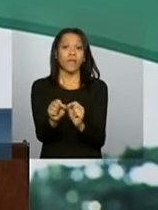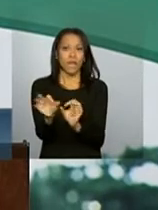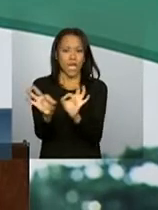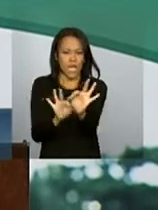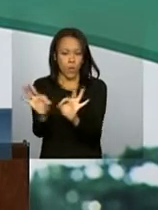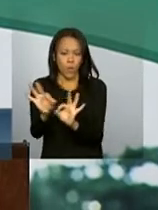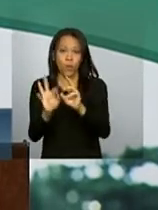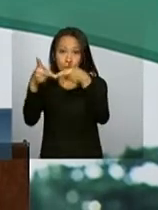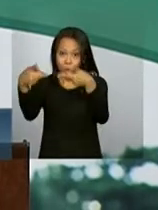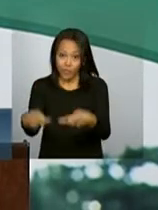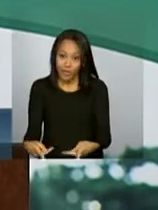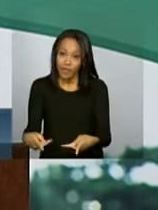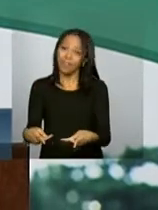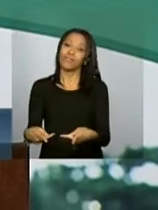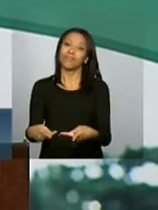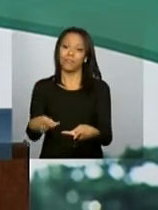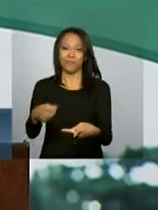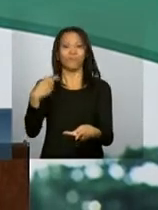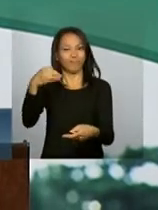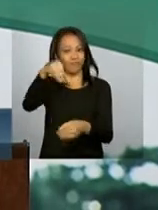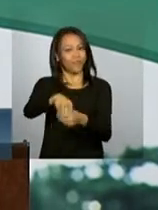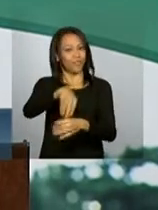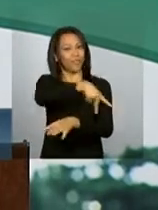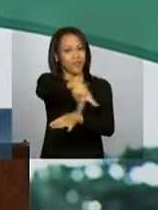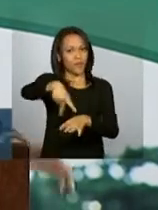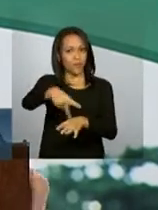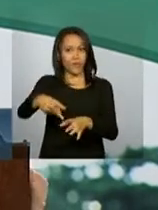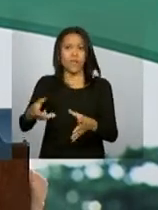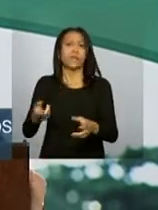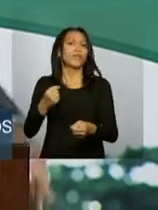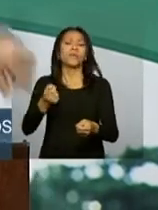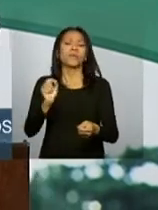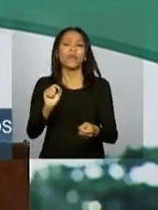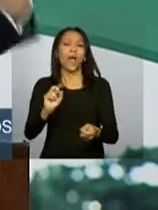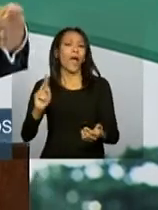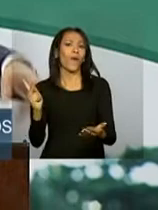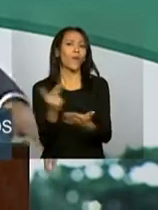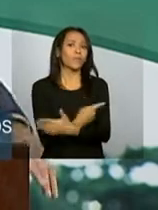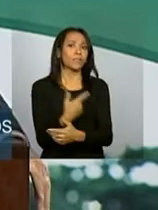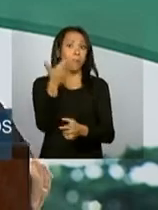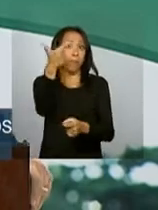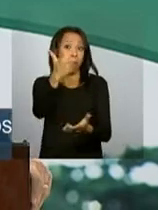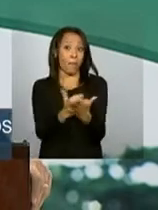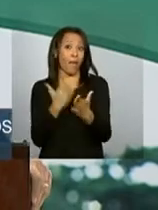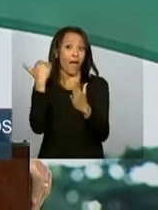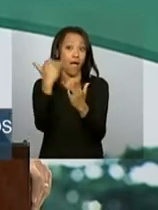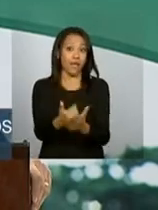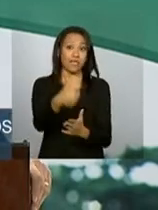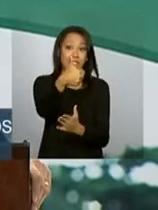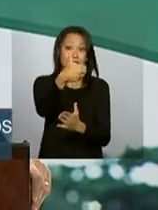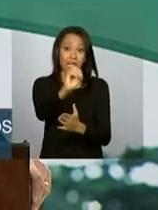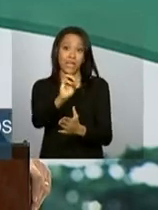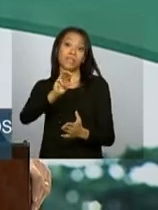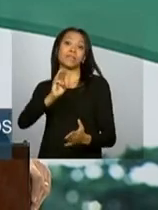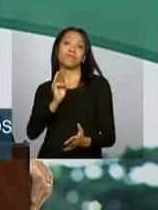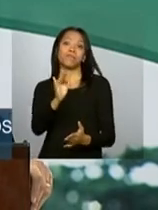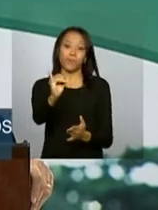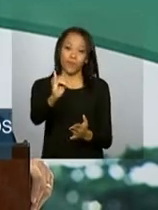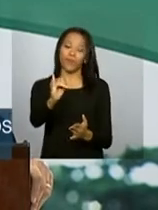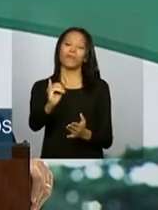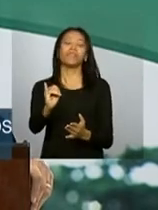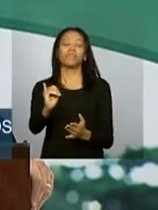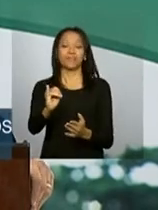de projeto do nosso país, que gerou praticamente mais 10 bilhões de investimentos em obras